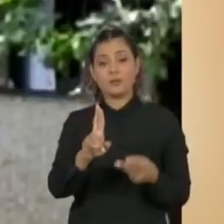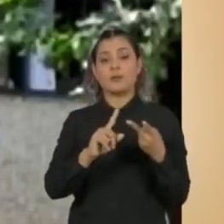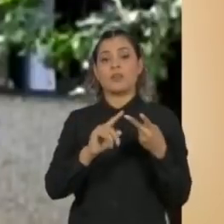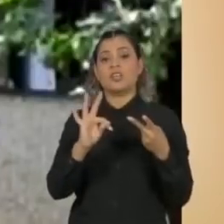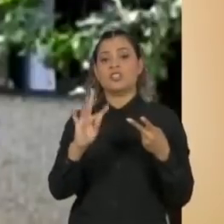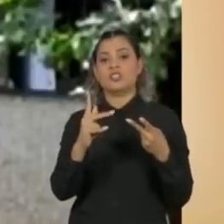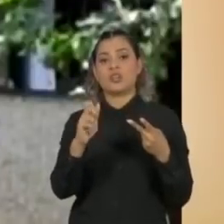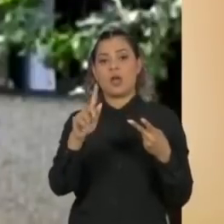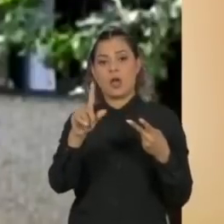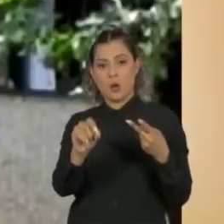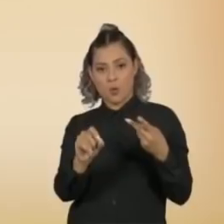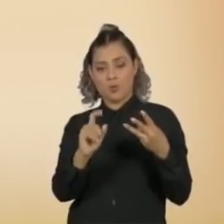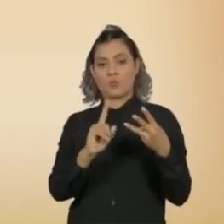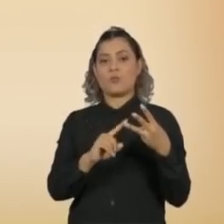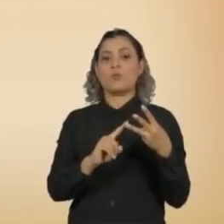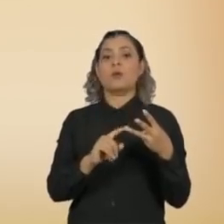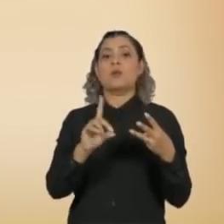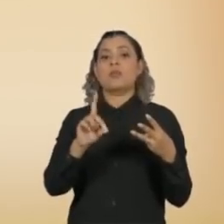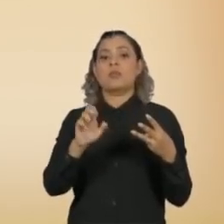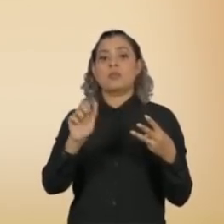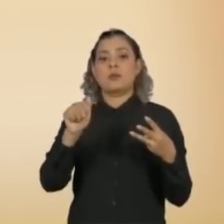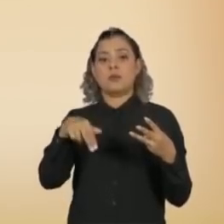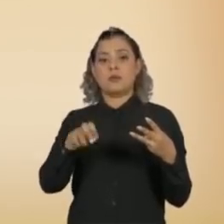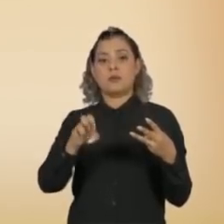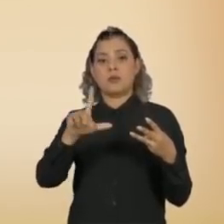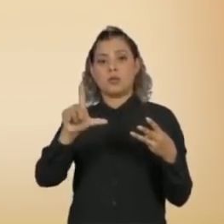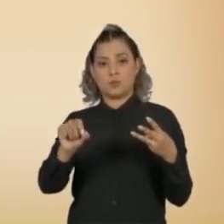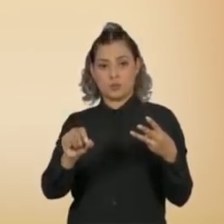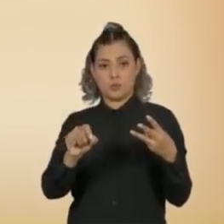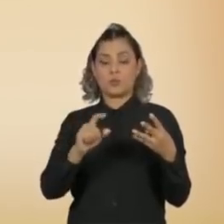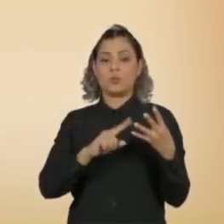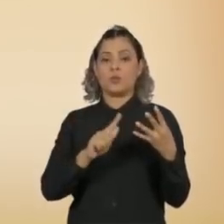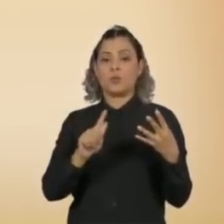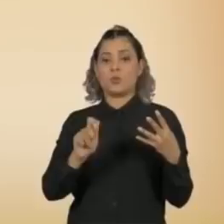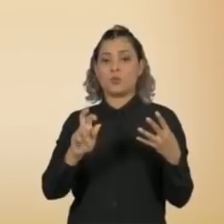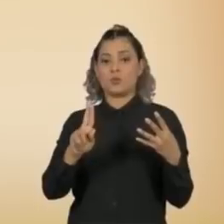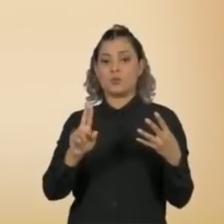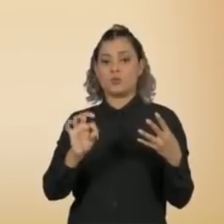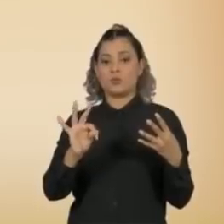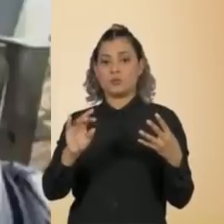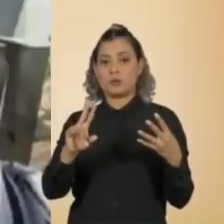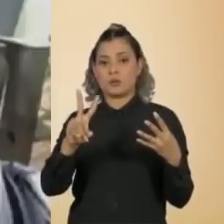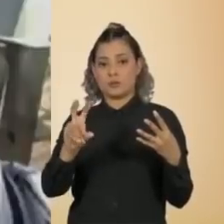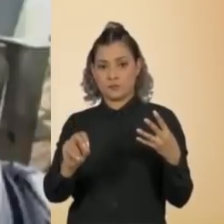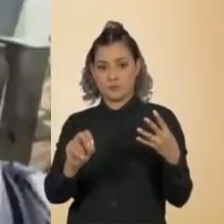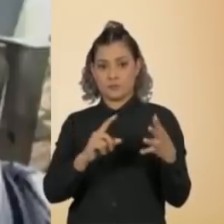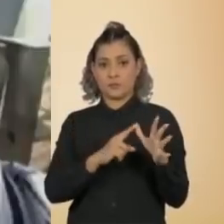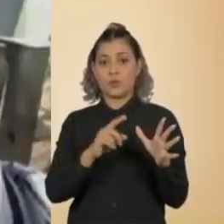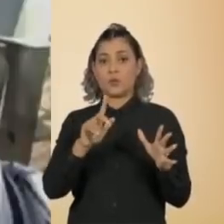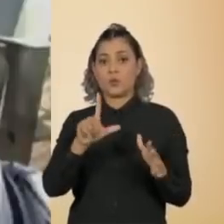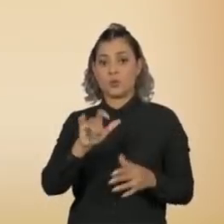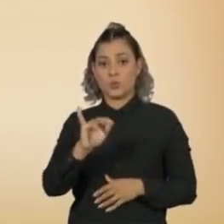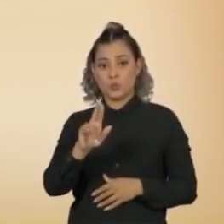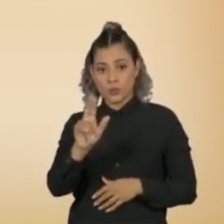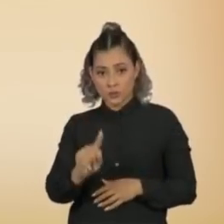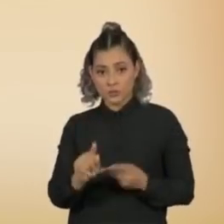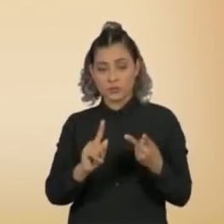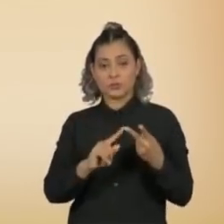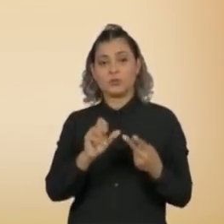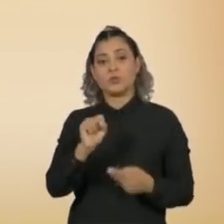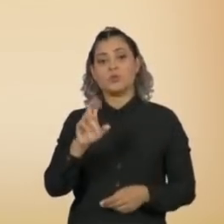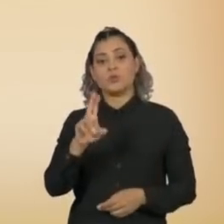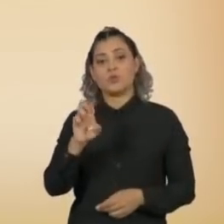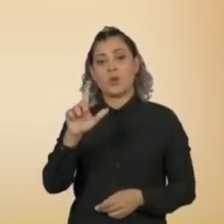Tiago Eliezer Martins Santos, Danilo Cristiano Marques, Gustavo Henrique Elias Santos, Luiz Henrique Molição e